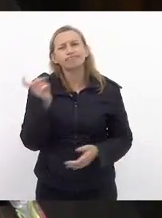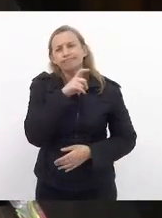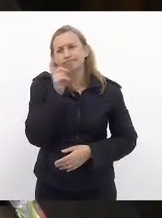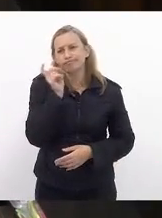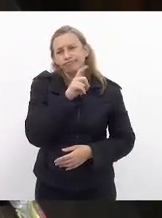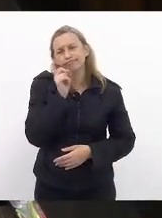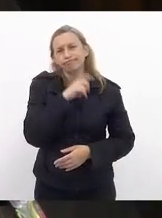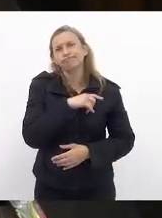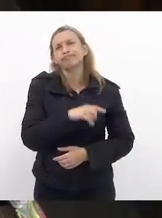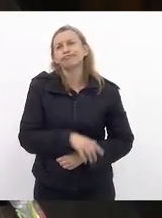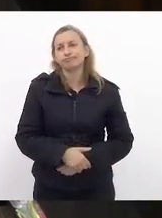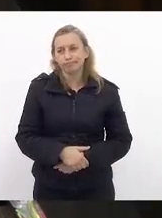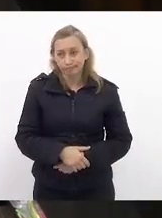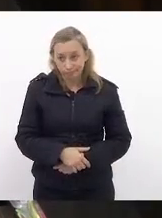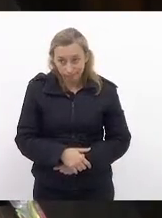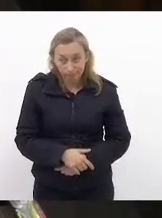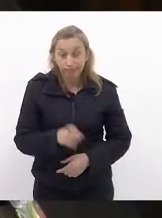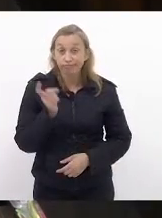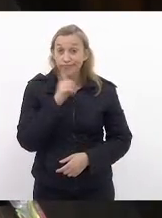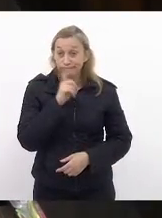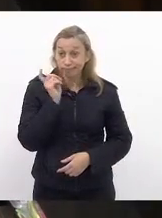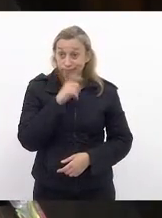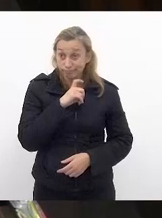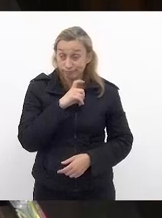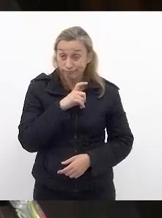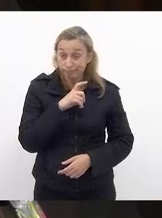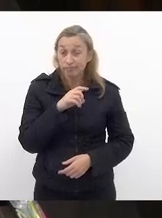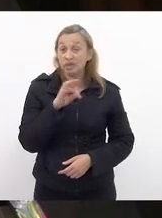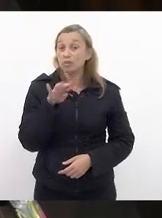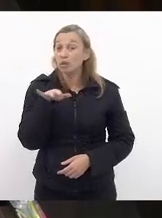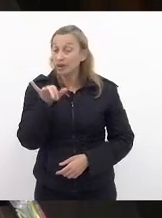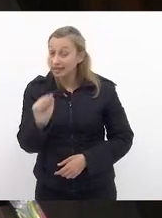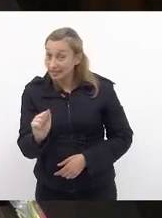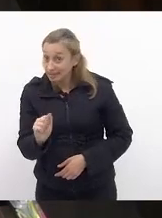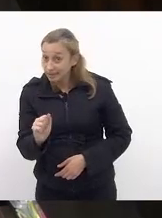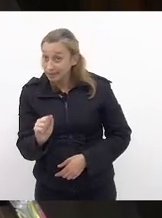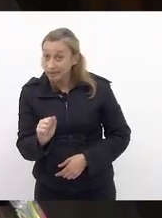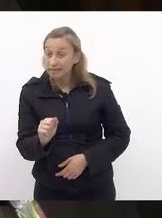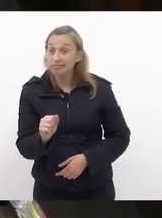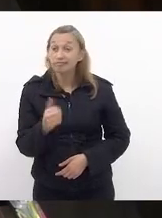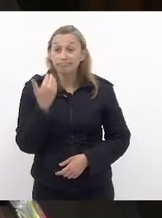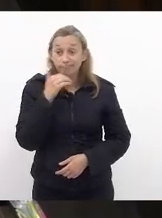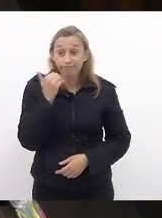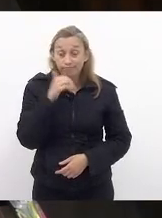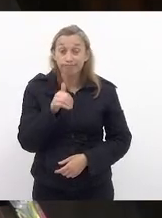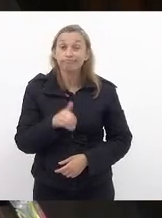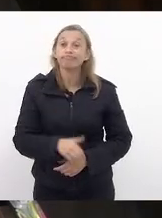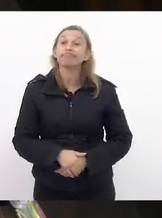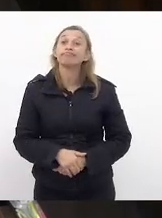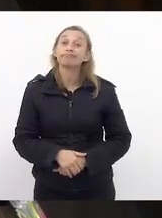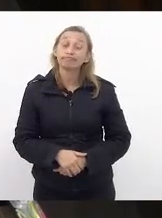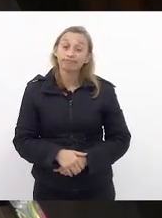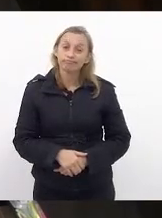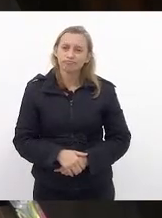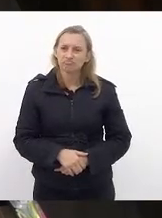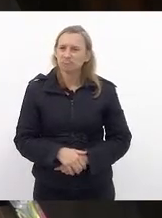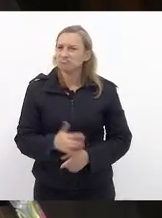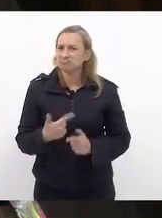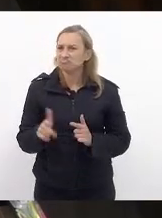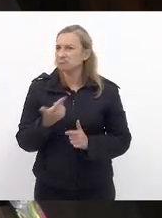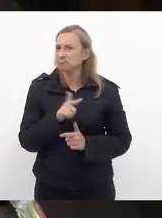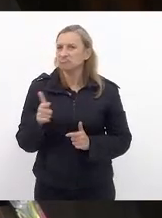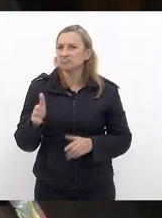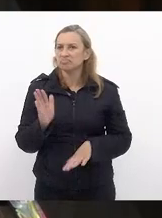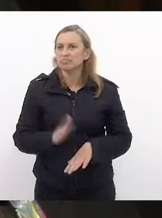mentirosos levianos hipócritas canalhas não tem menor